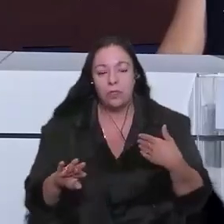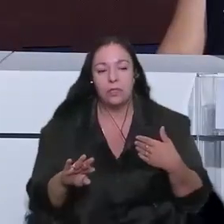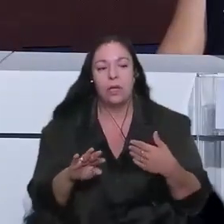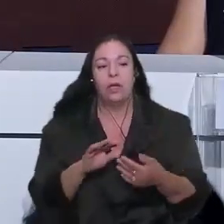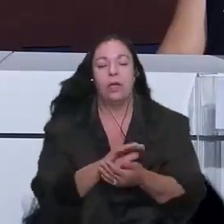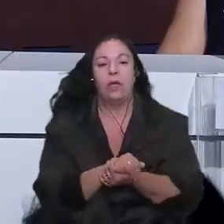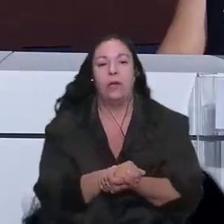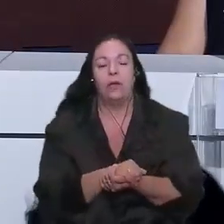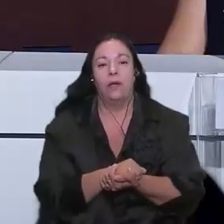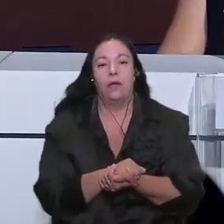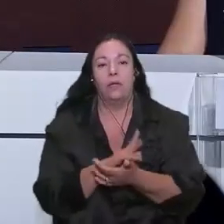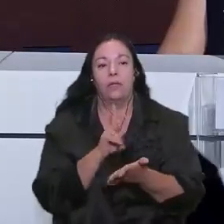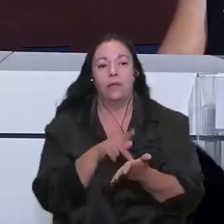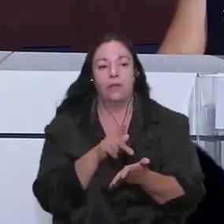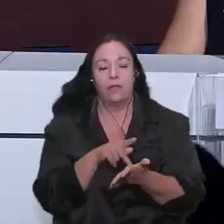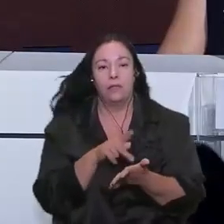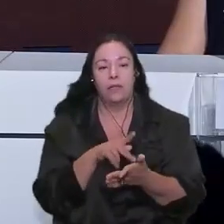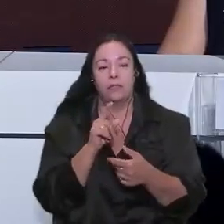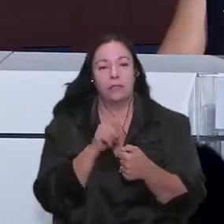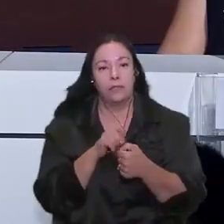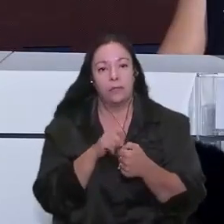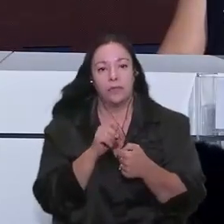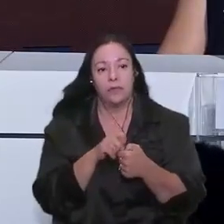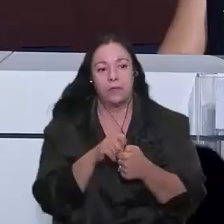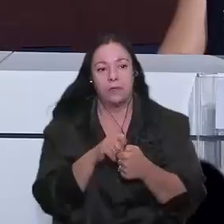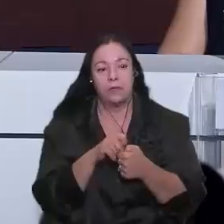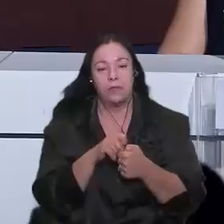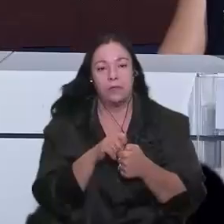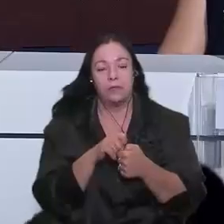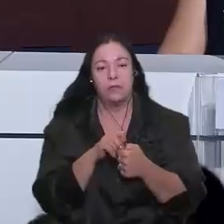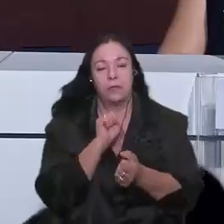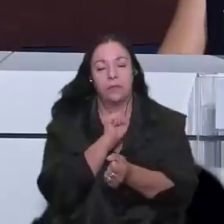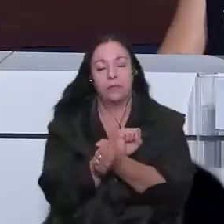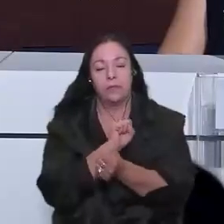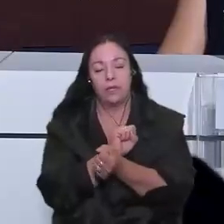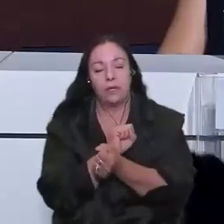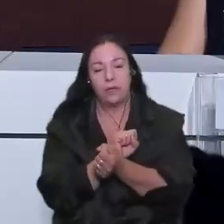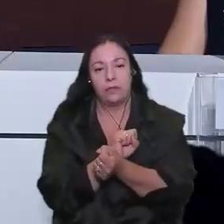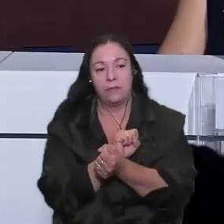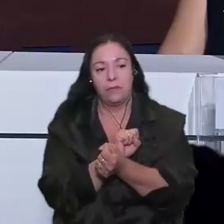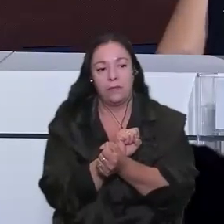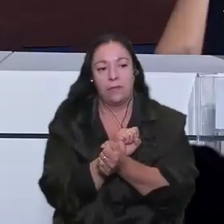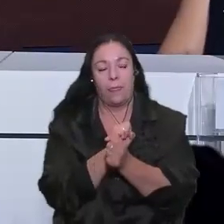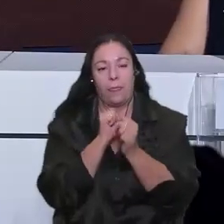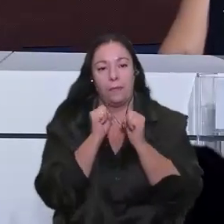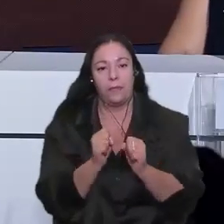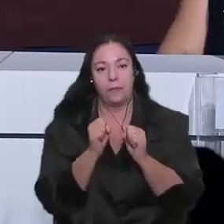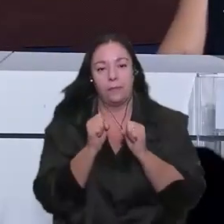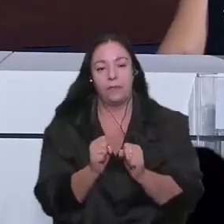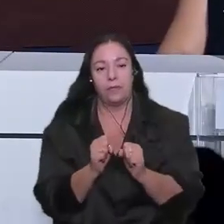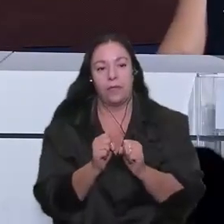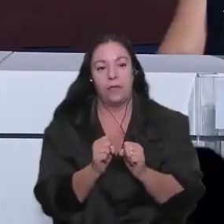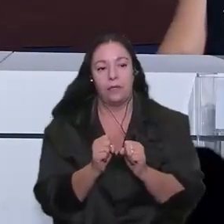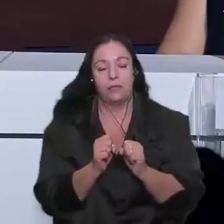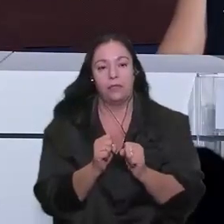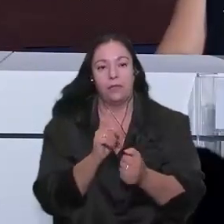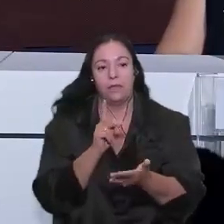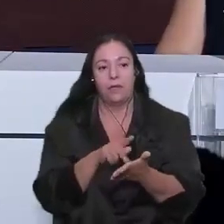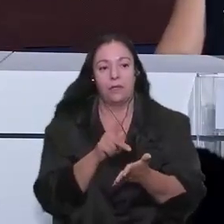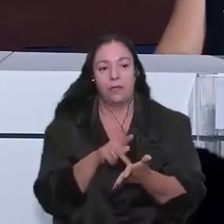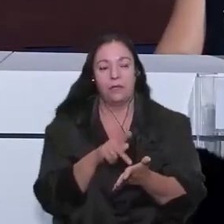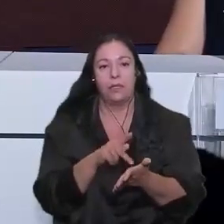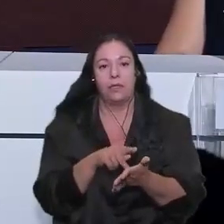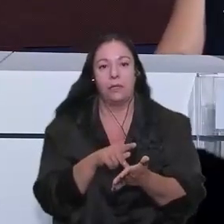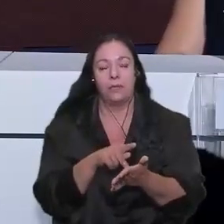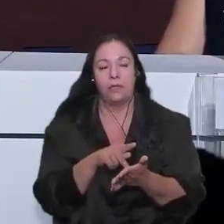em que, na verdade, o que estamos fazendo é adiando a possibilidade de nos declararmos verdadeiramente ou de